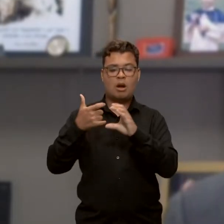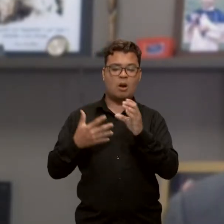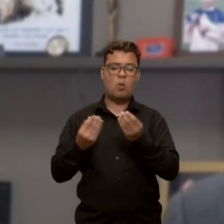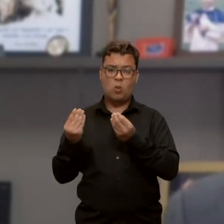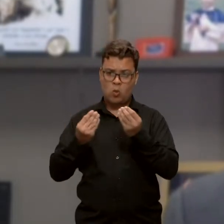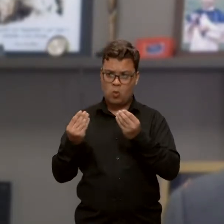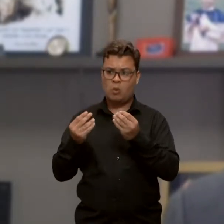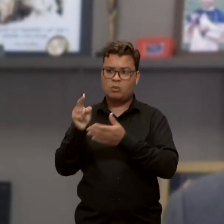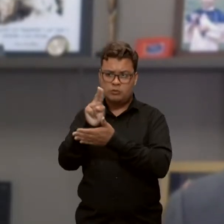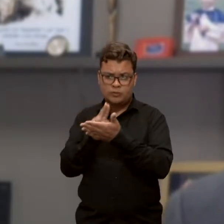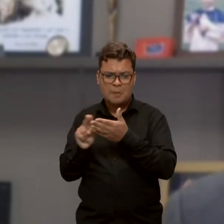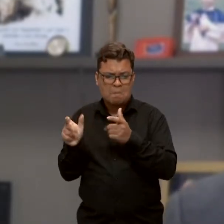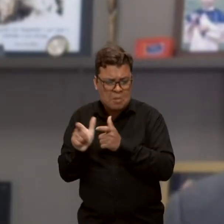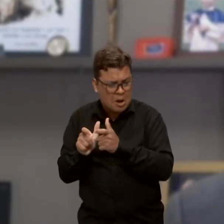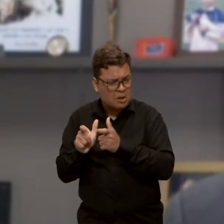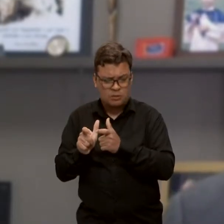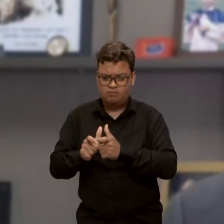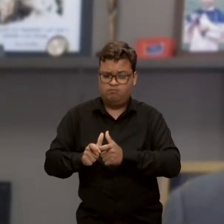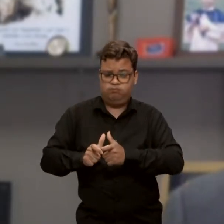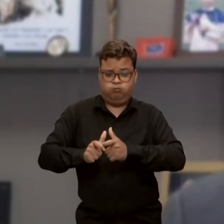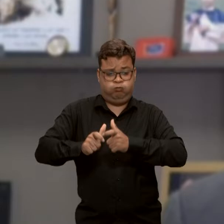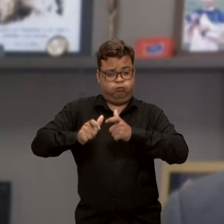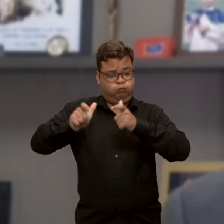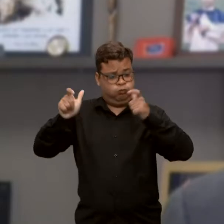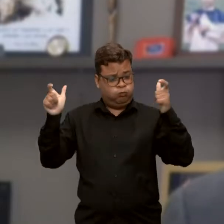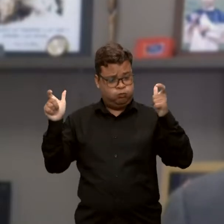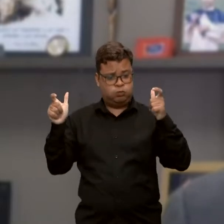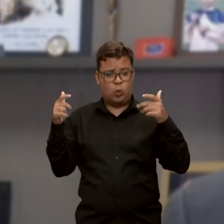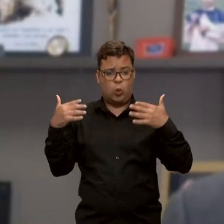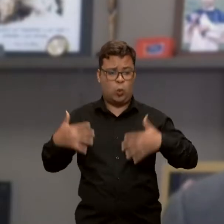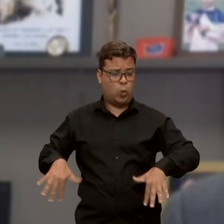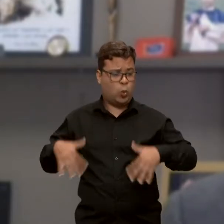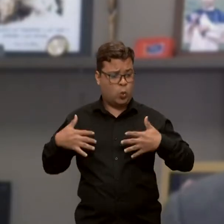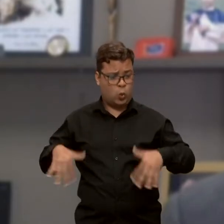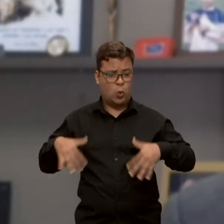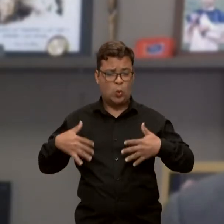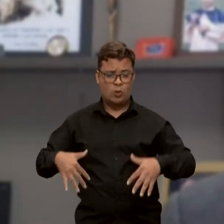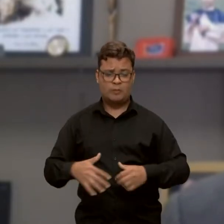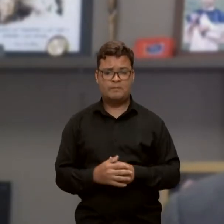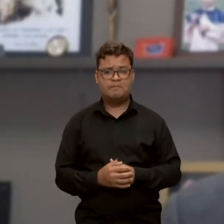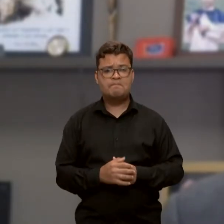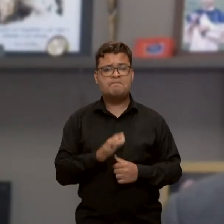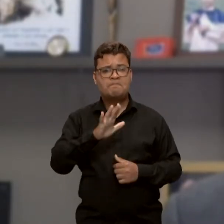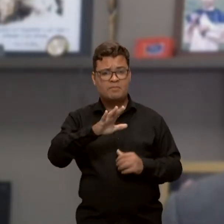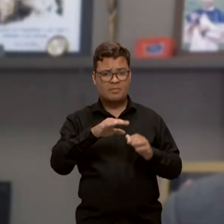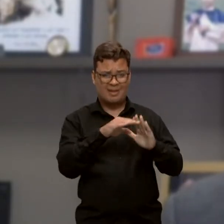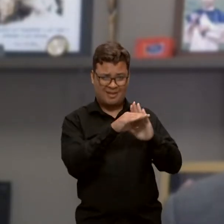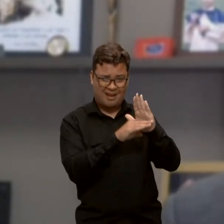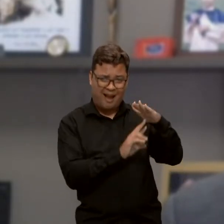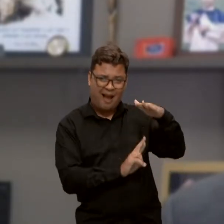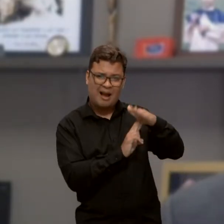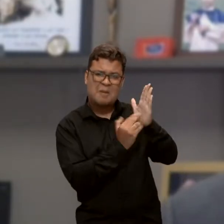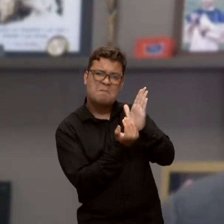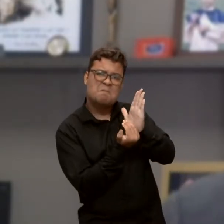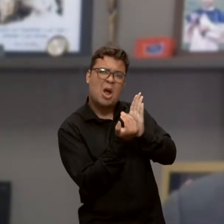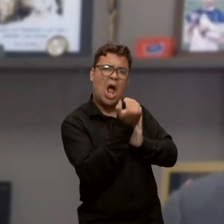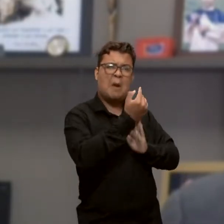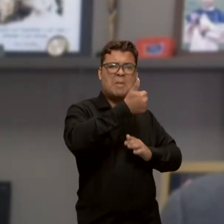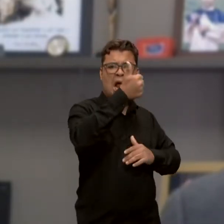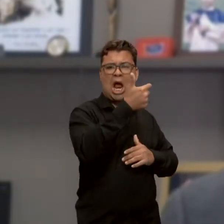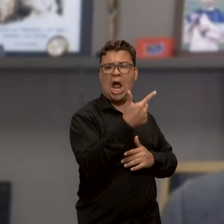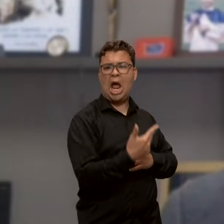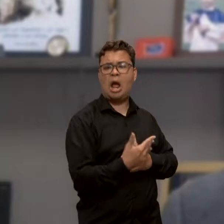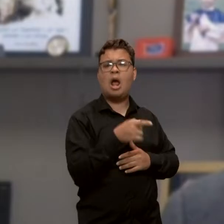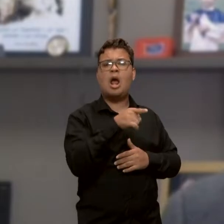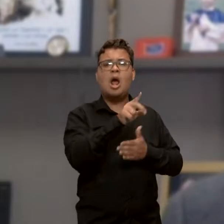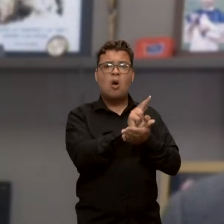relativamente grande. As universidades dos rankings mais bem colocadas são geralmente pequenas, muito voltadas